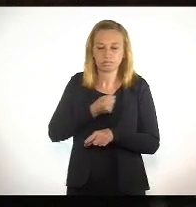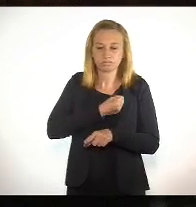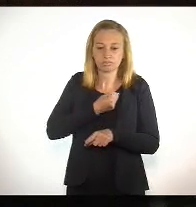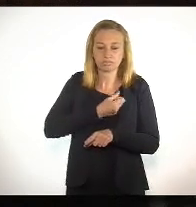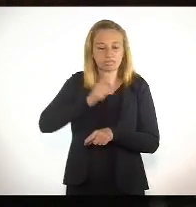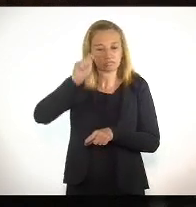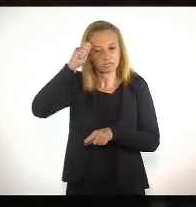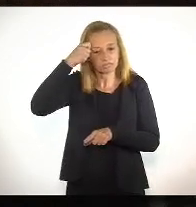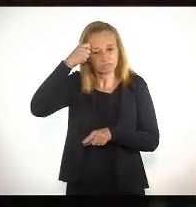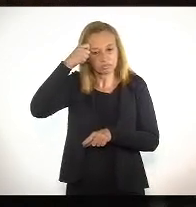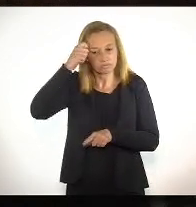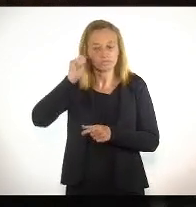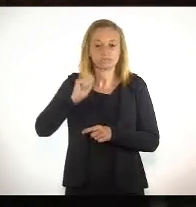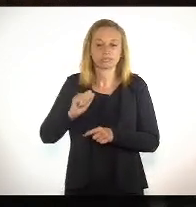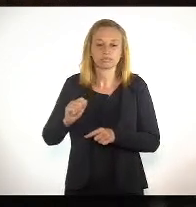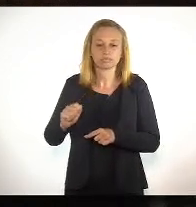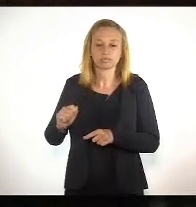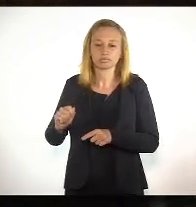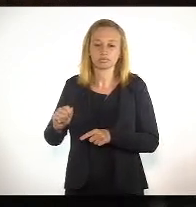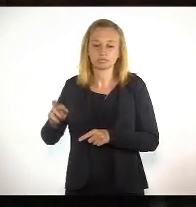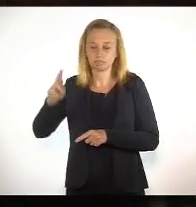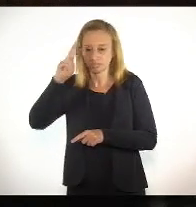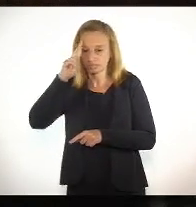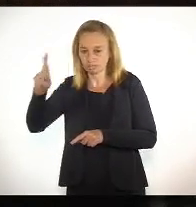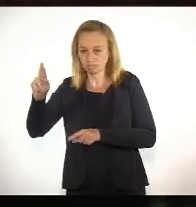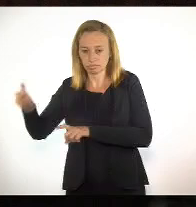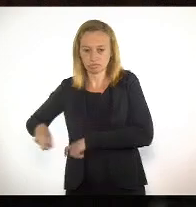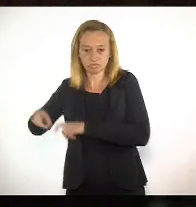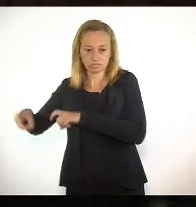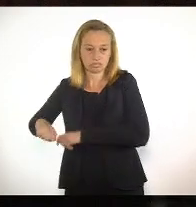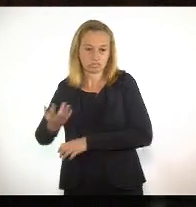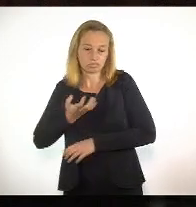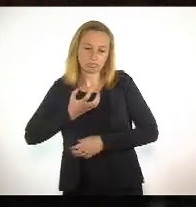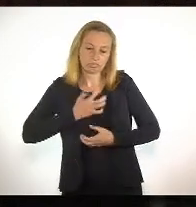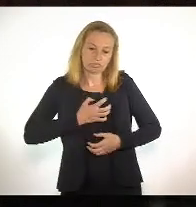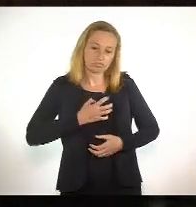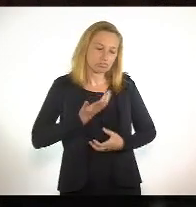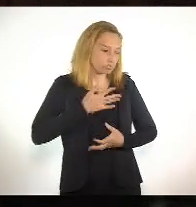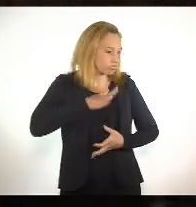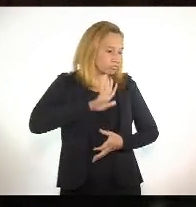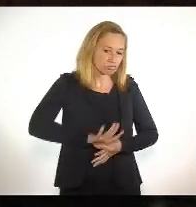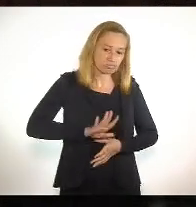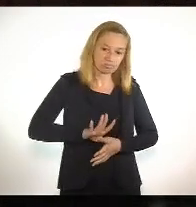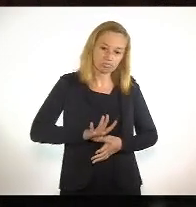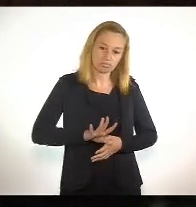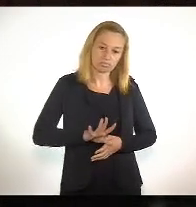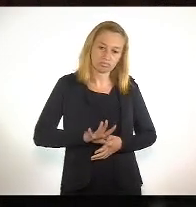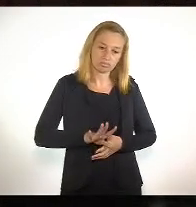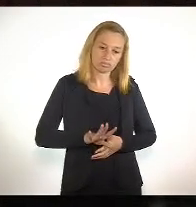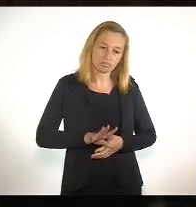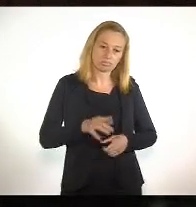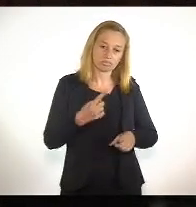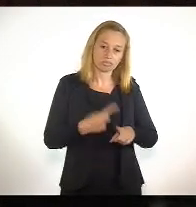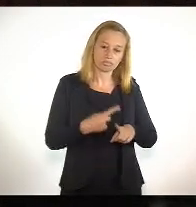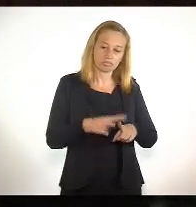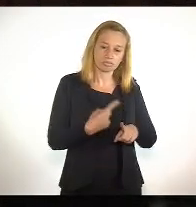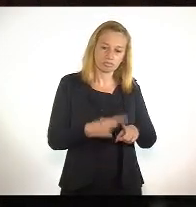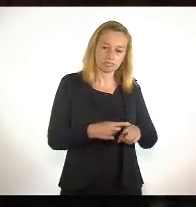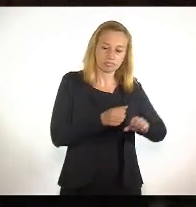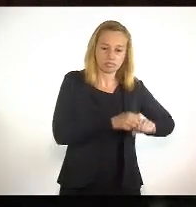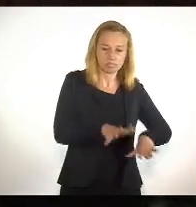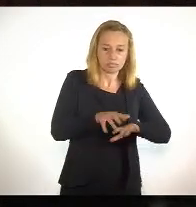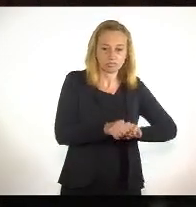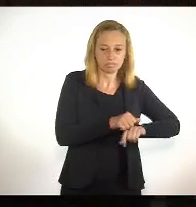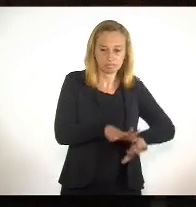pelos senhores de escravos, de estarem usurpando uma propriedade deles, metendo a